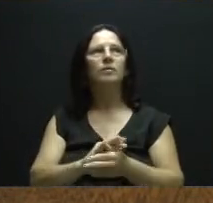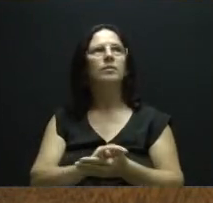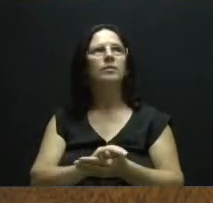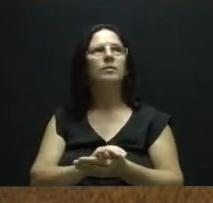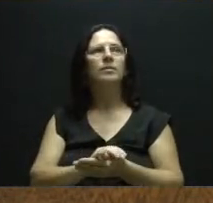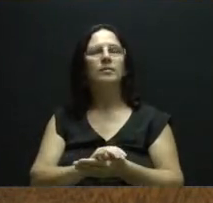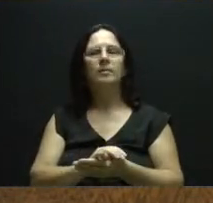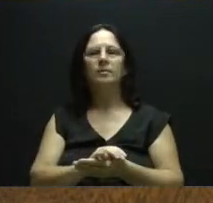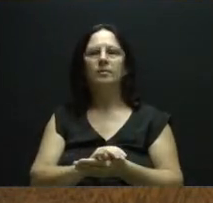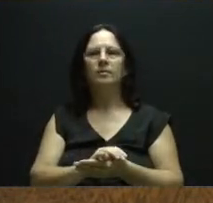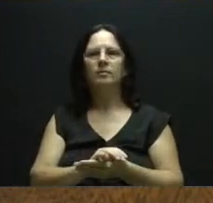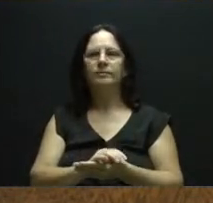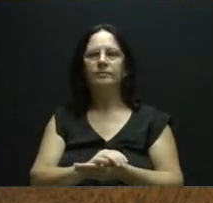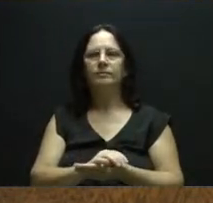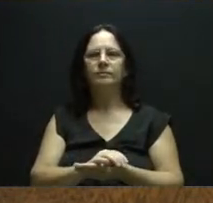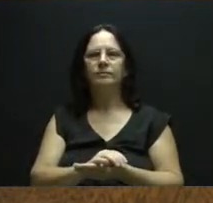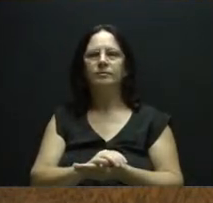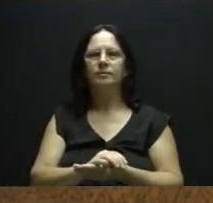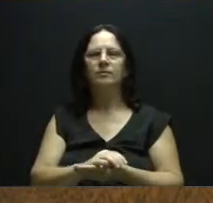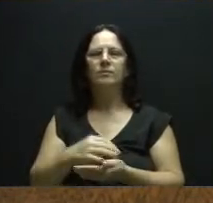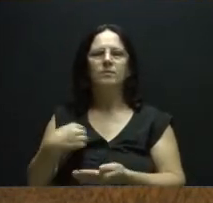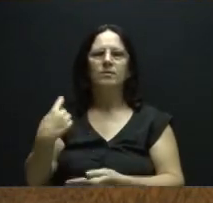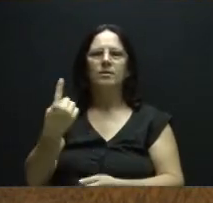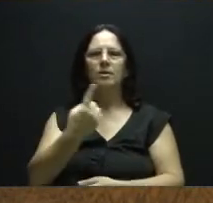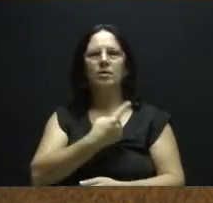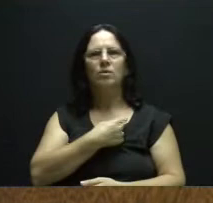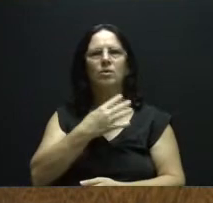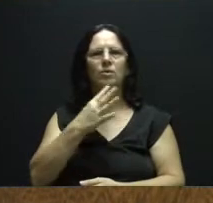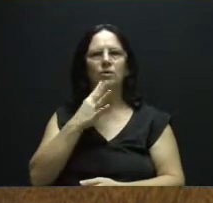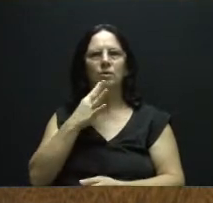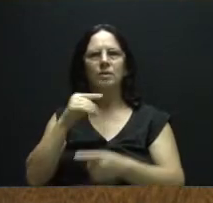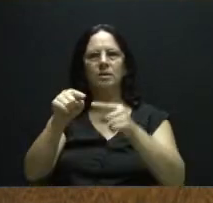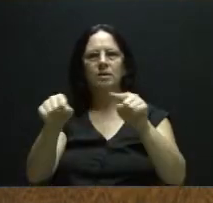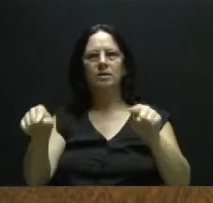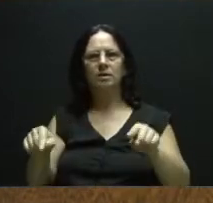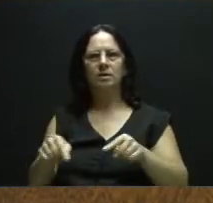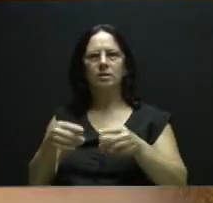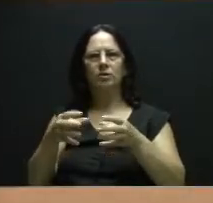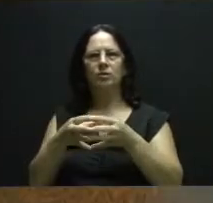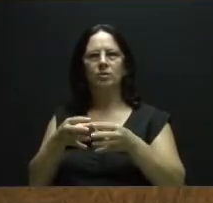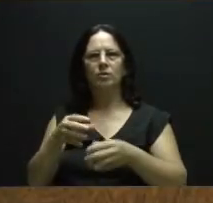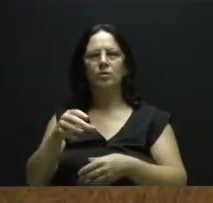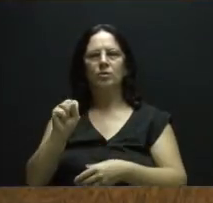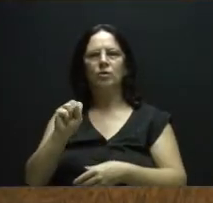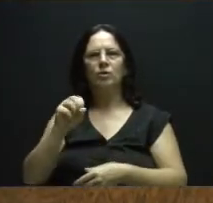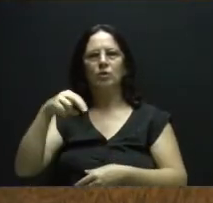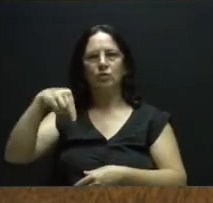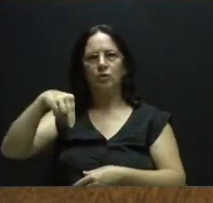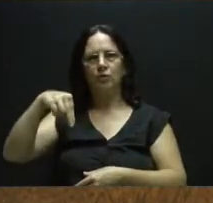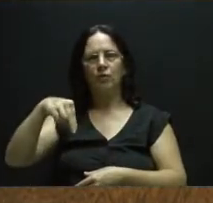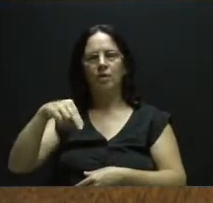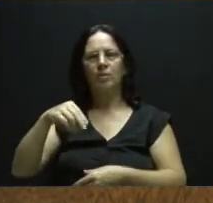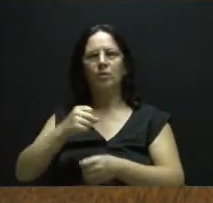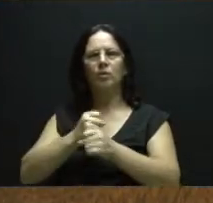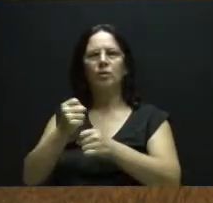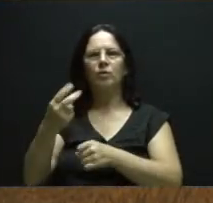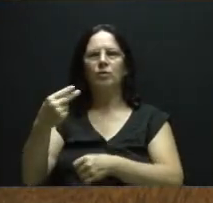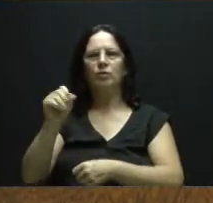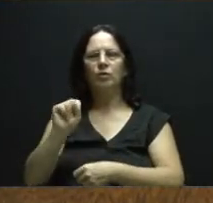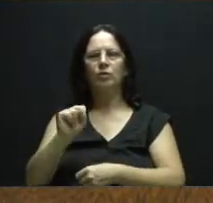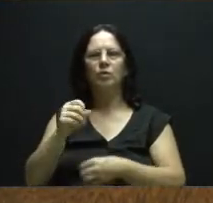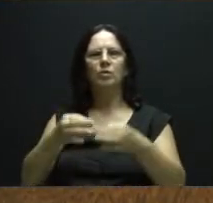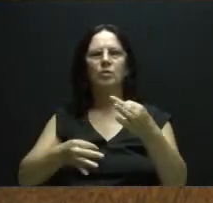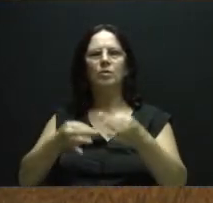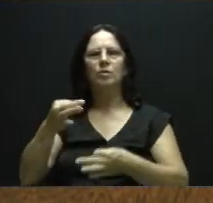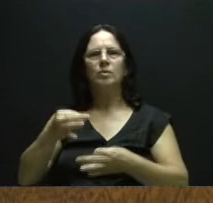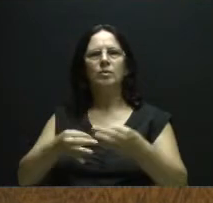sua aprovação este é o nosso parecer sala das comissões 8 de novembro de 2018 comissão de